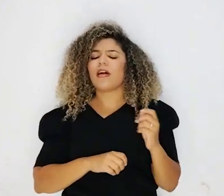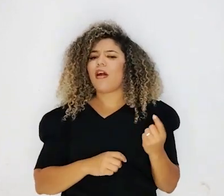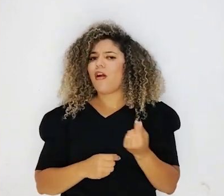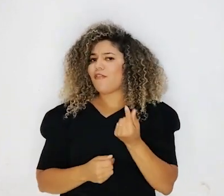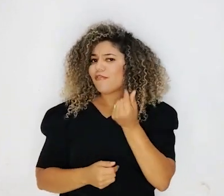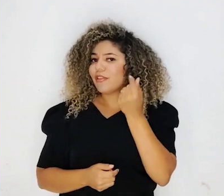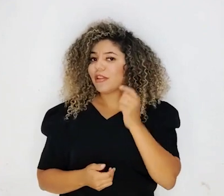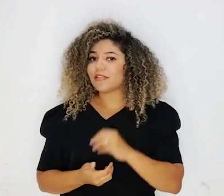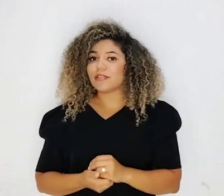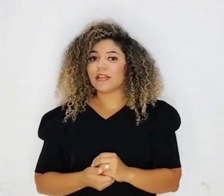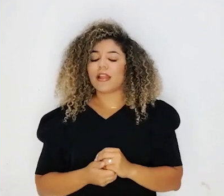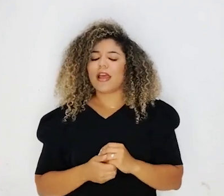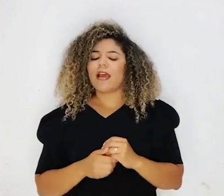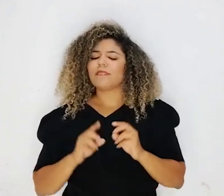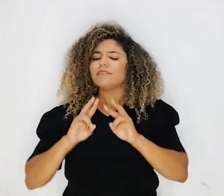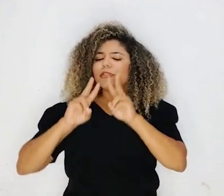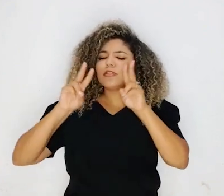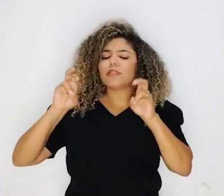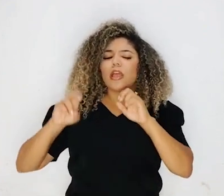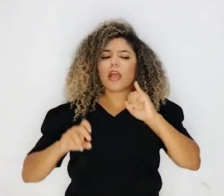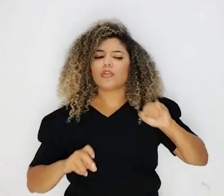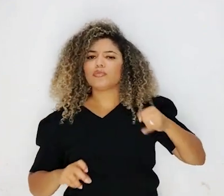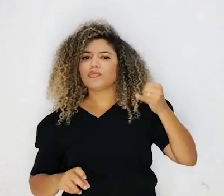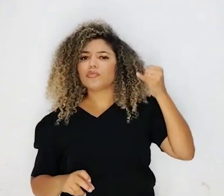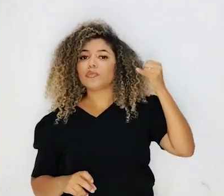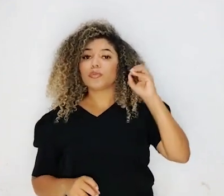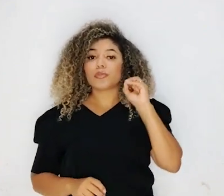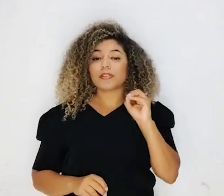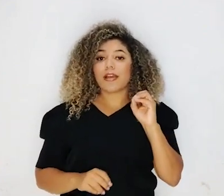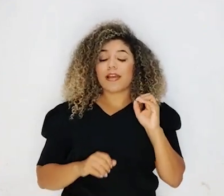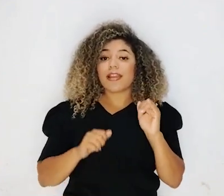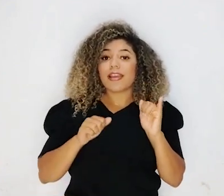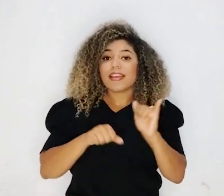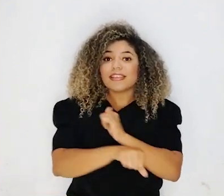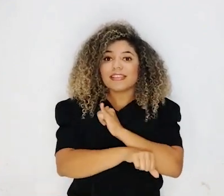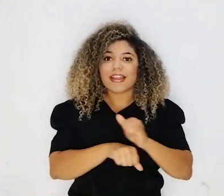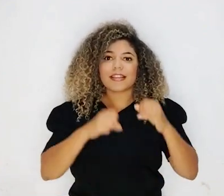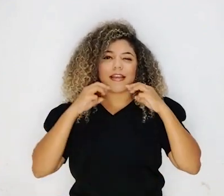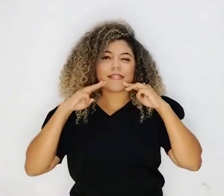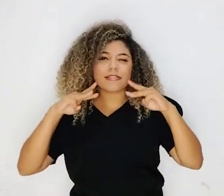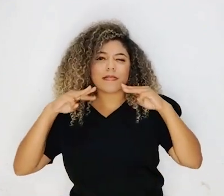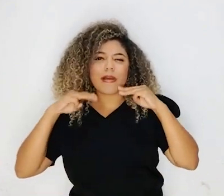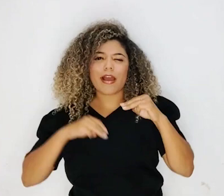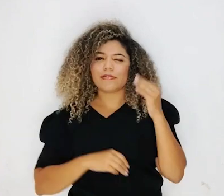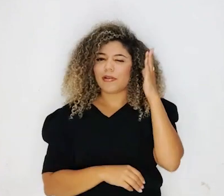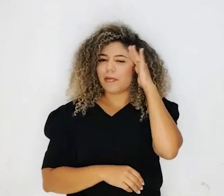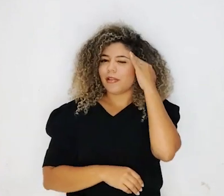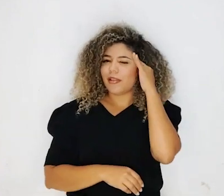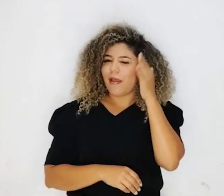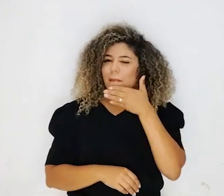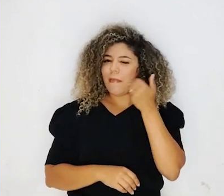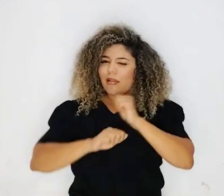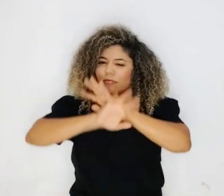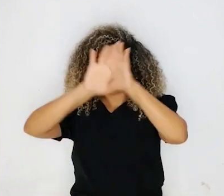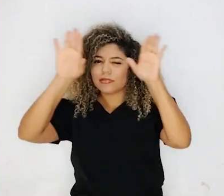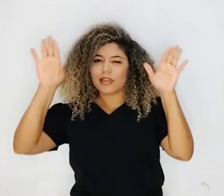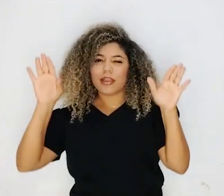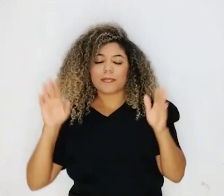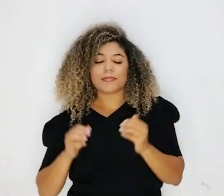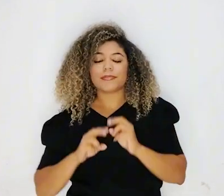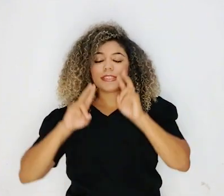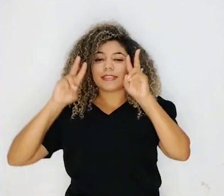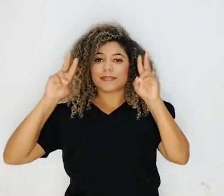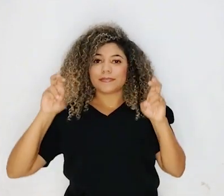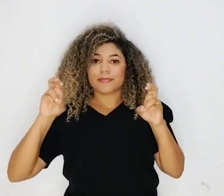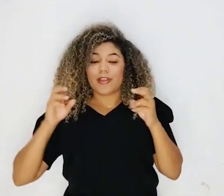em especial juros zero e estratégia de marketing. Vamos conhecer melhor esse assunto? Olha só,